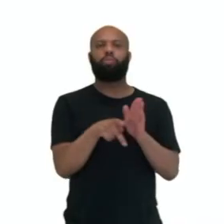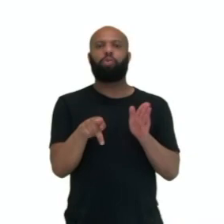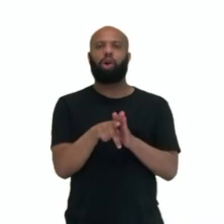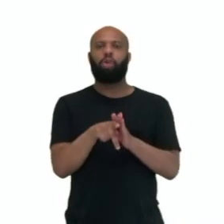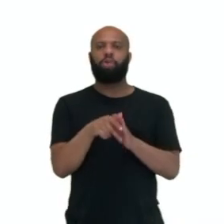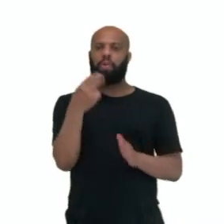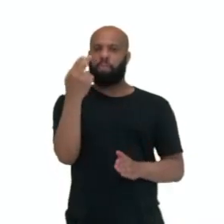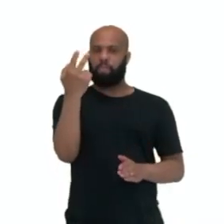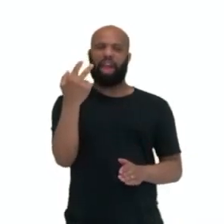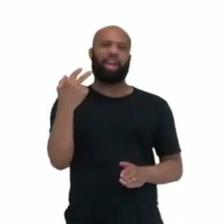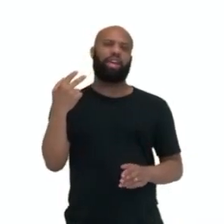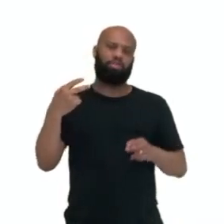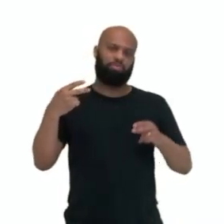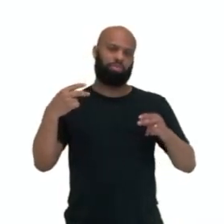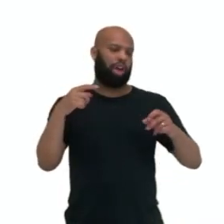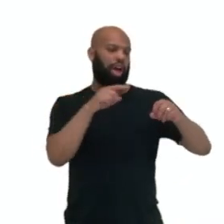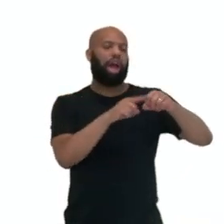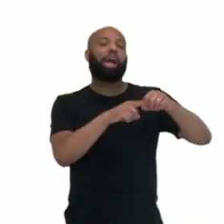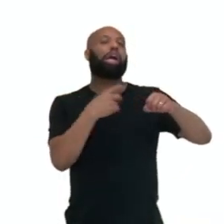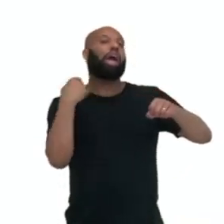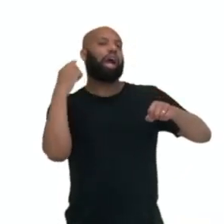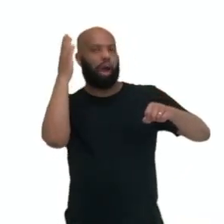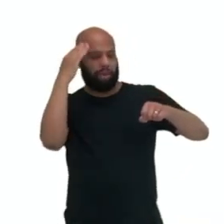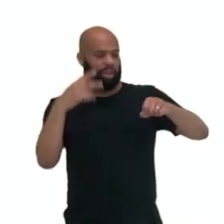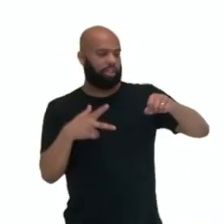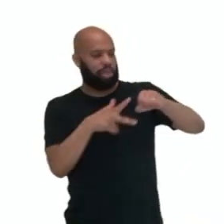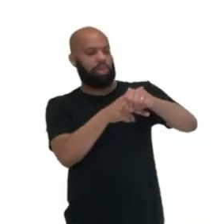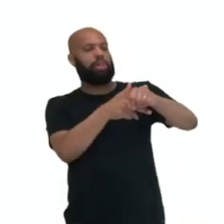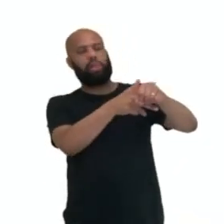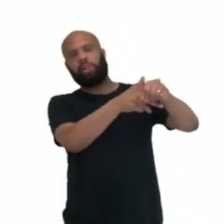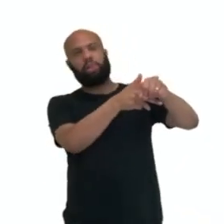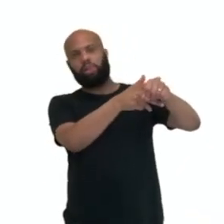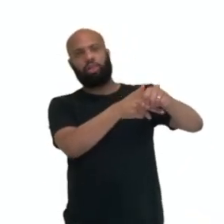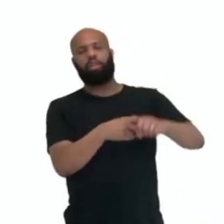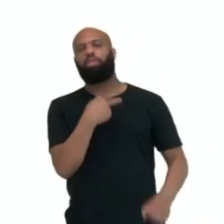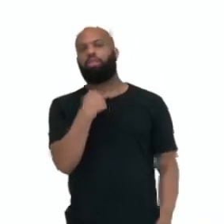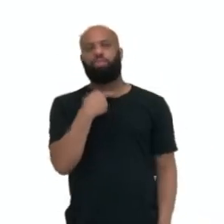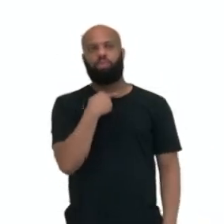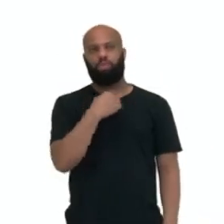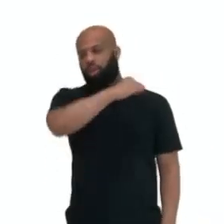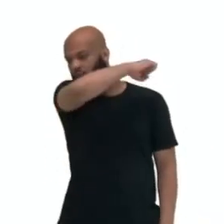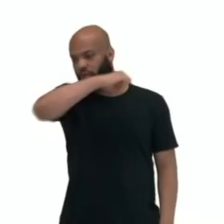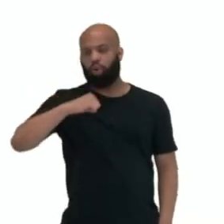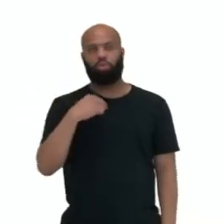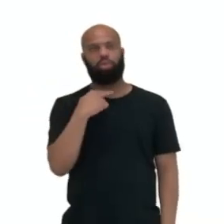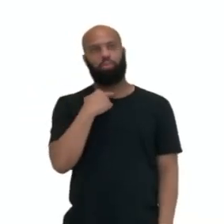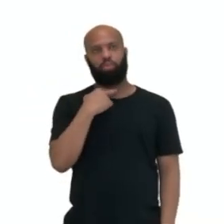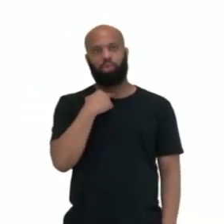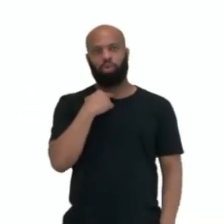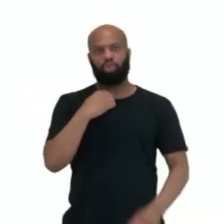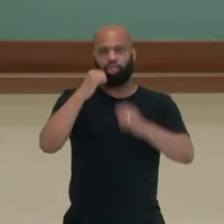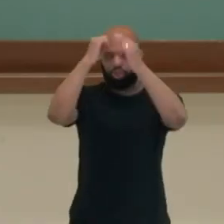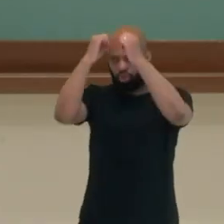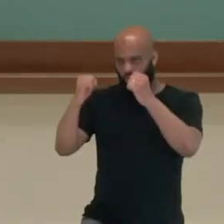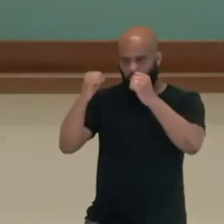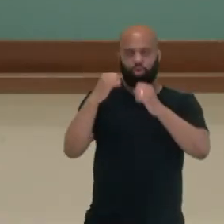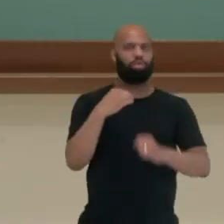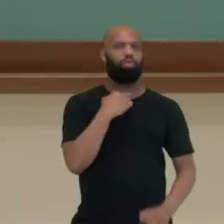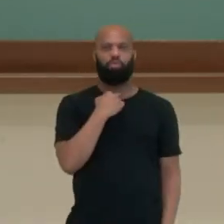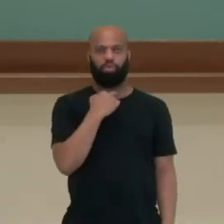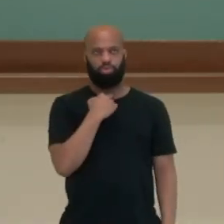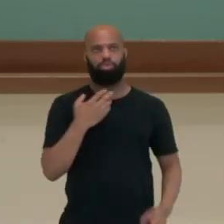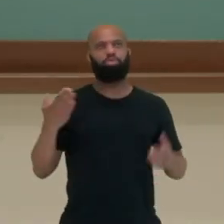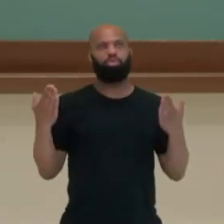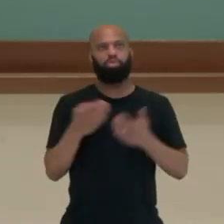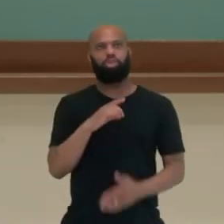dar cotovelada e joelhada também não pode. Tá? E a gente chega no nosso terceiro